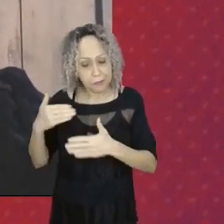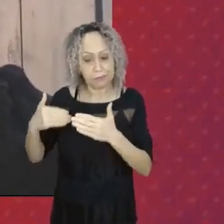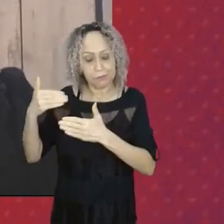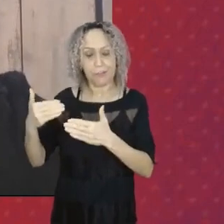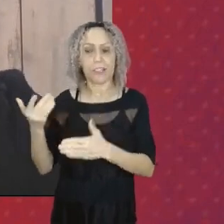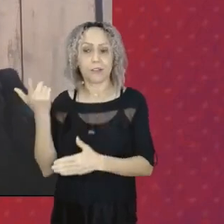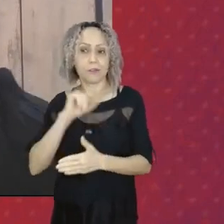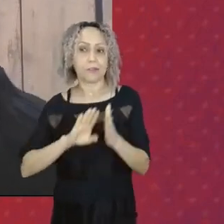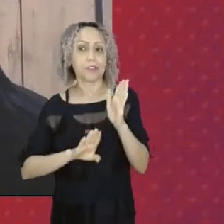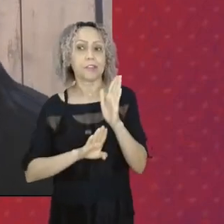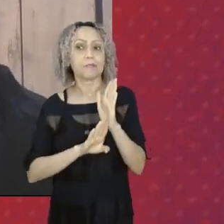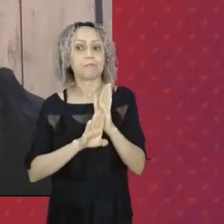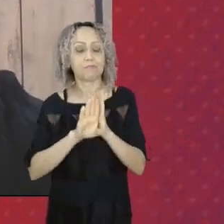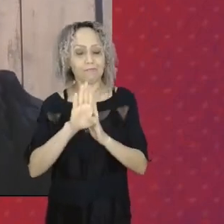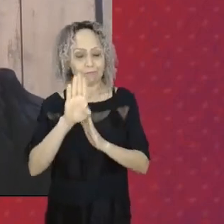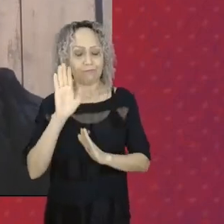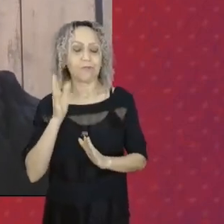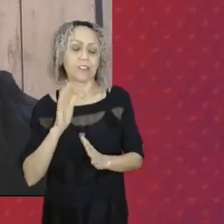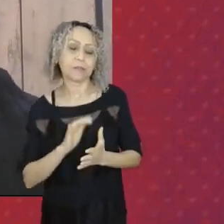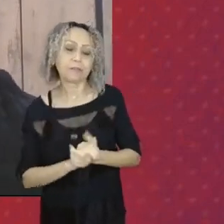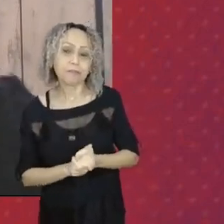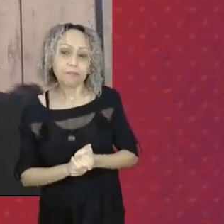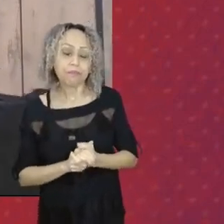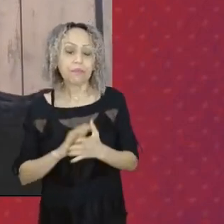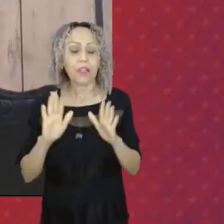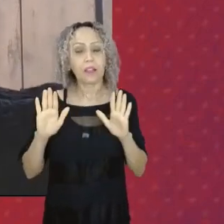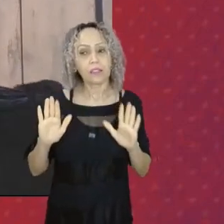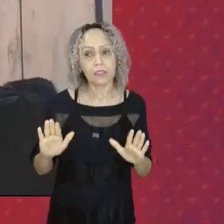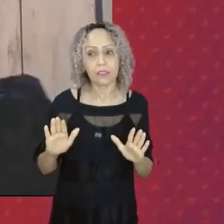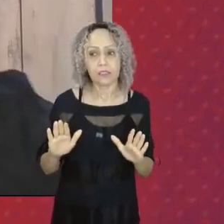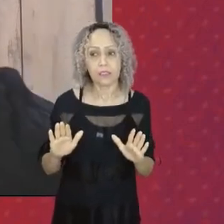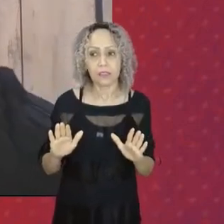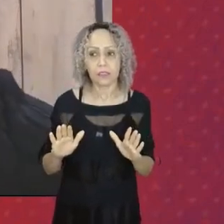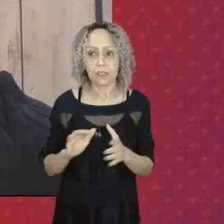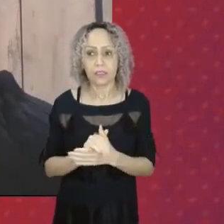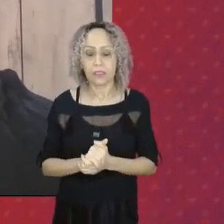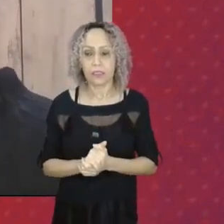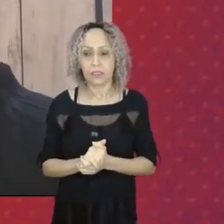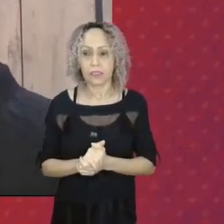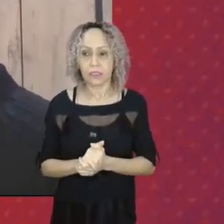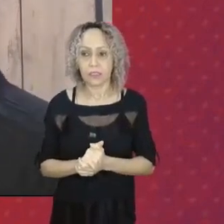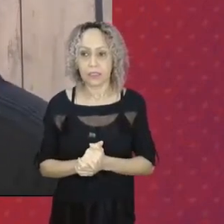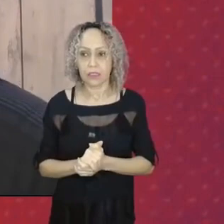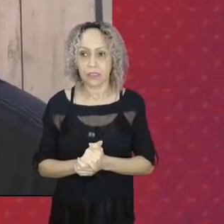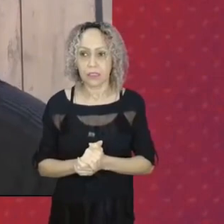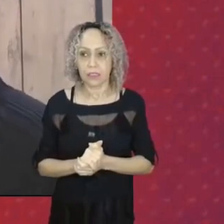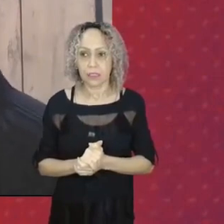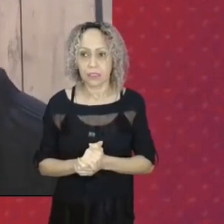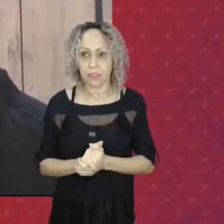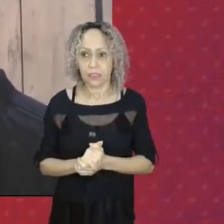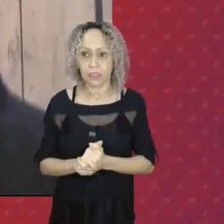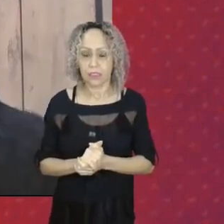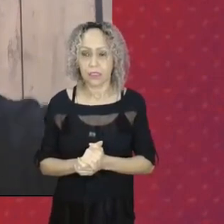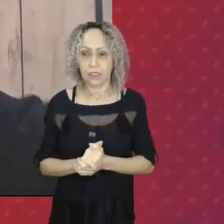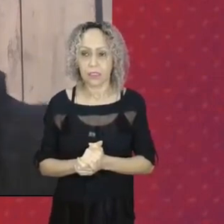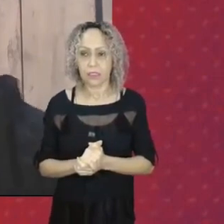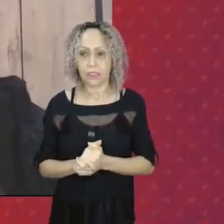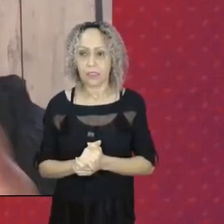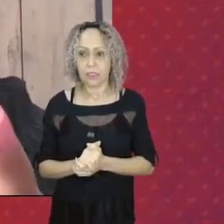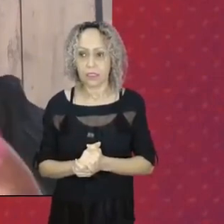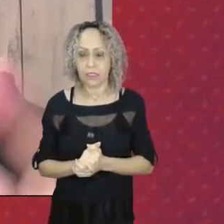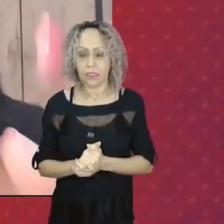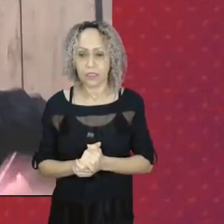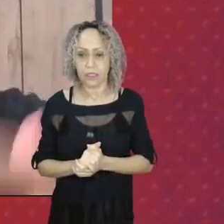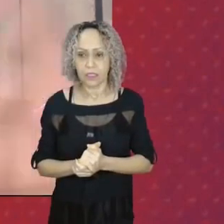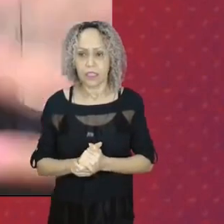aí, meus amores, foi algo natural, né? Também como eu venho, como uma das organizadoras da parada também, então a gente